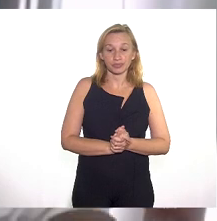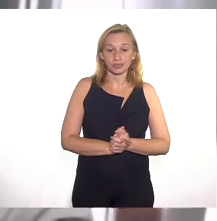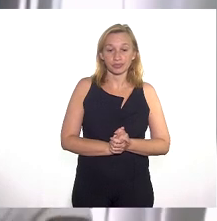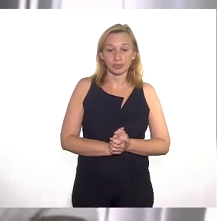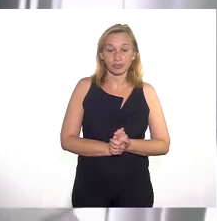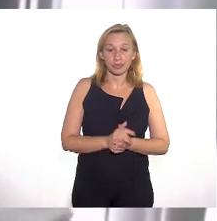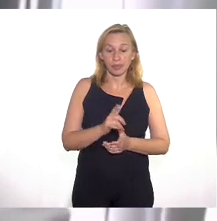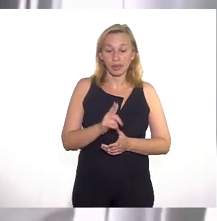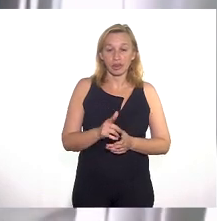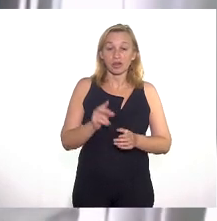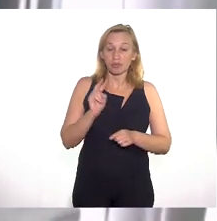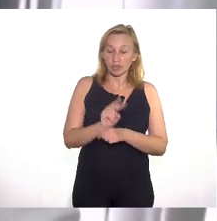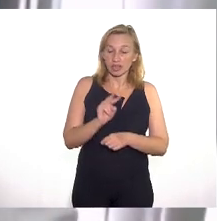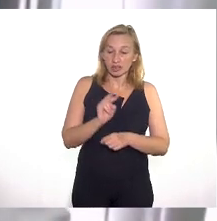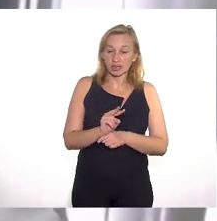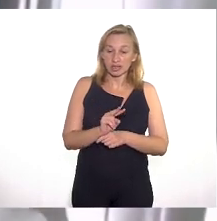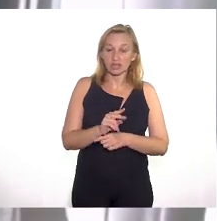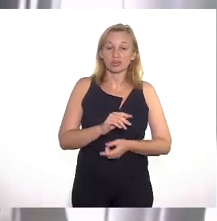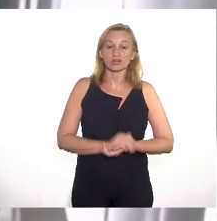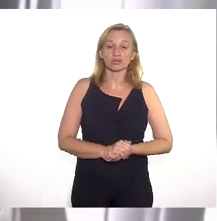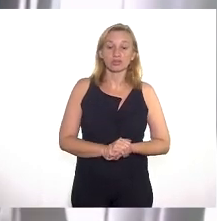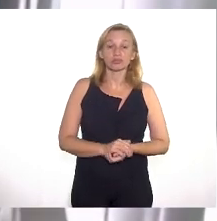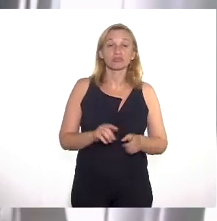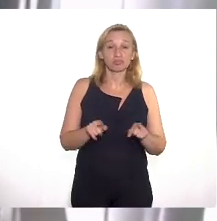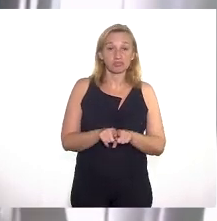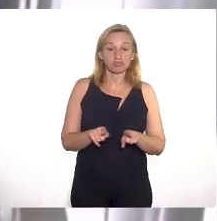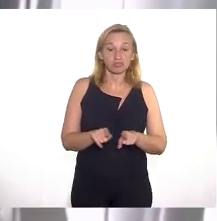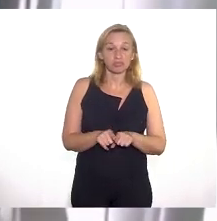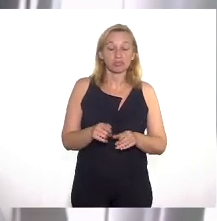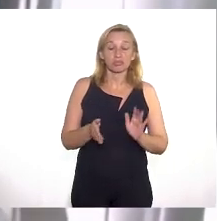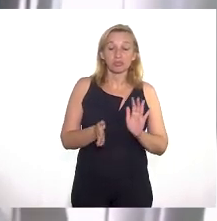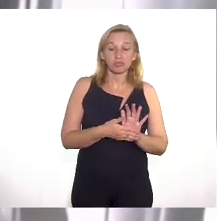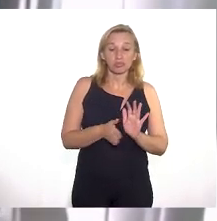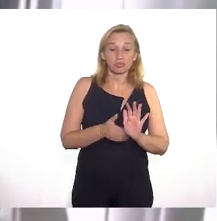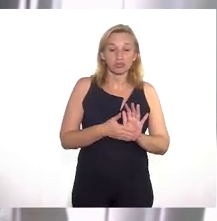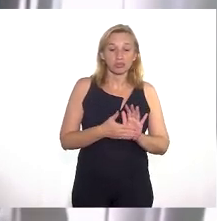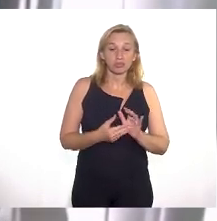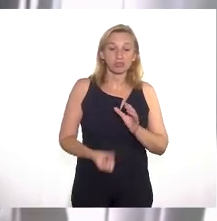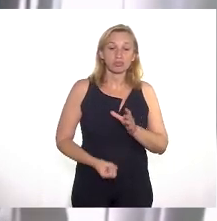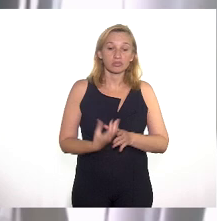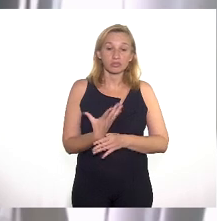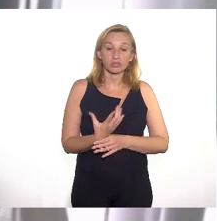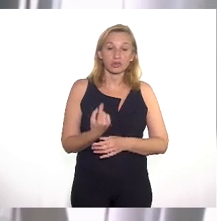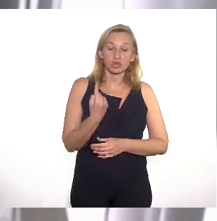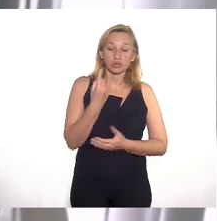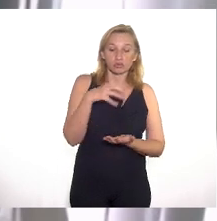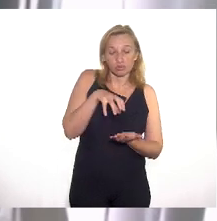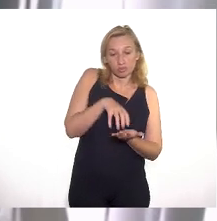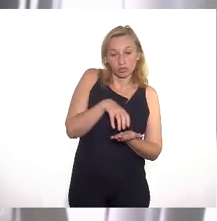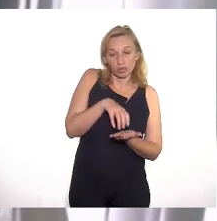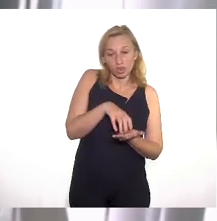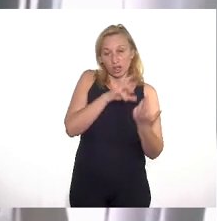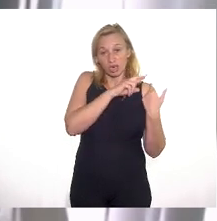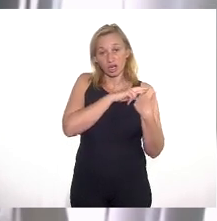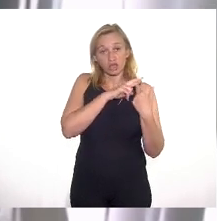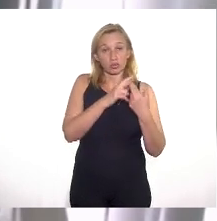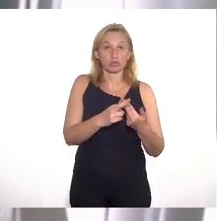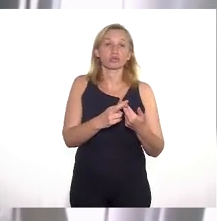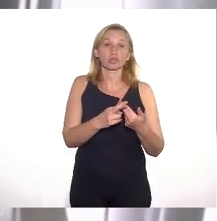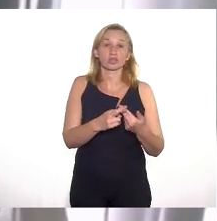classificando-os como rios de preservação permanente, e ainda por cima propõe a criação de uma rede, né? uma